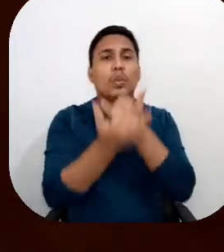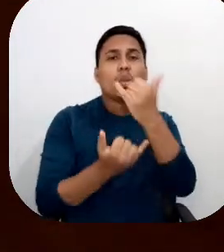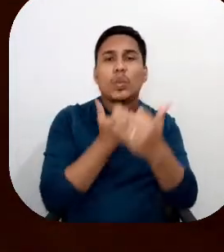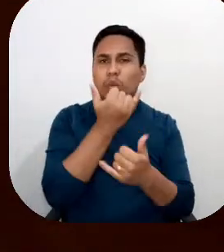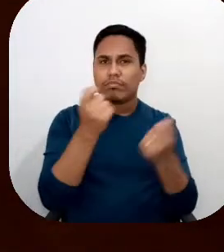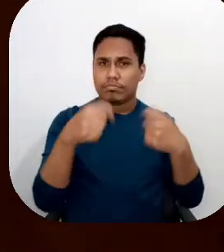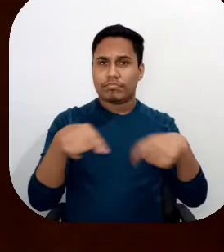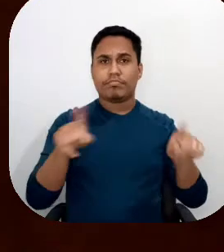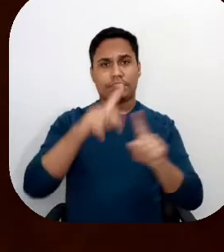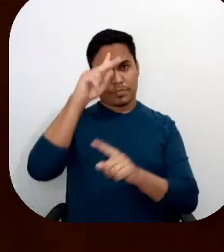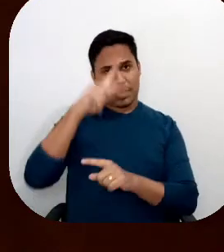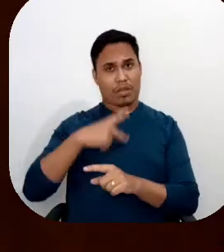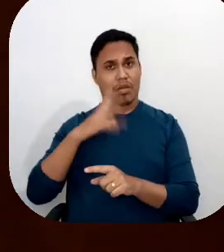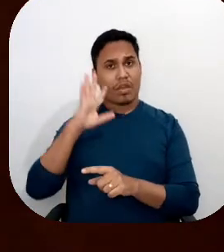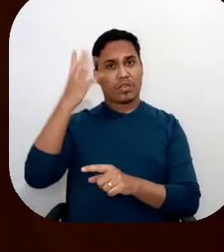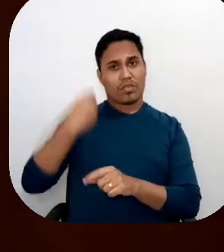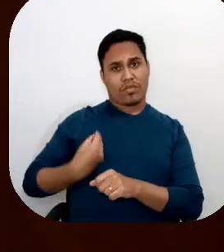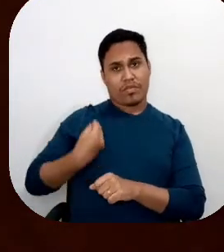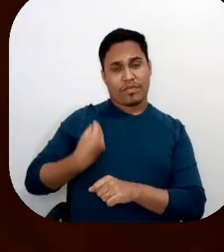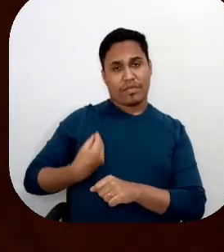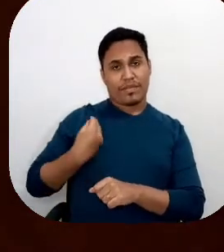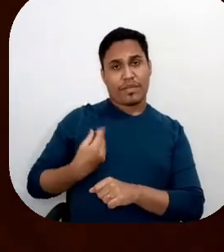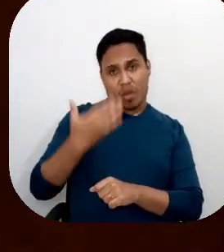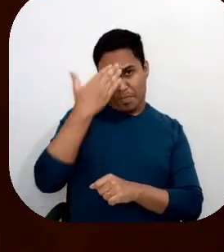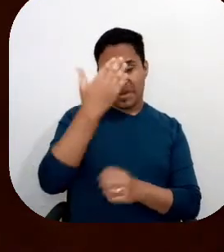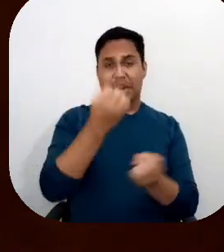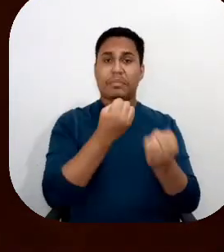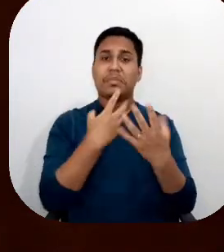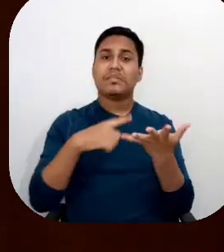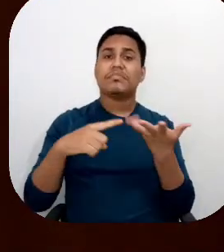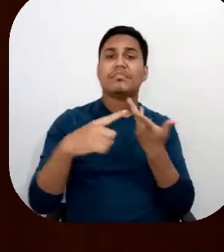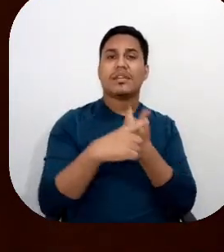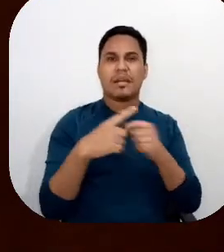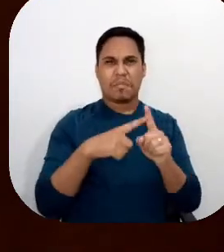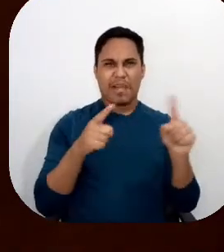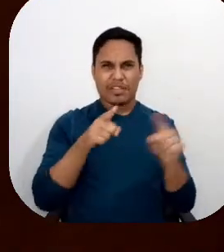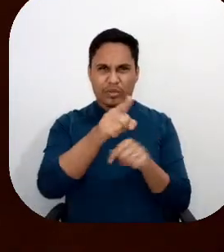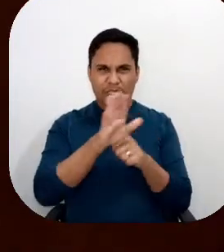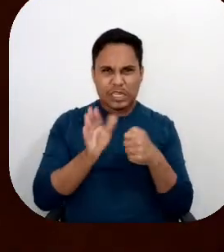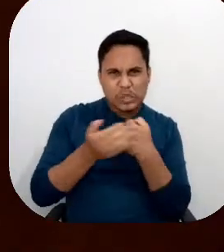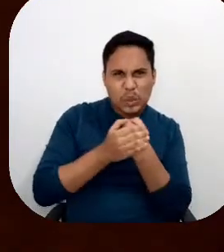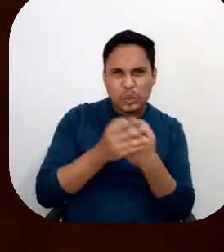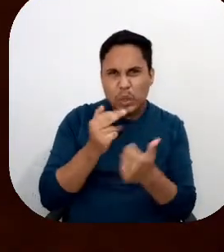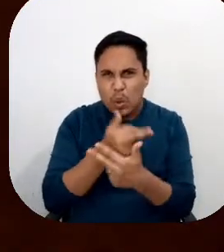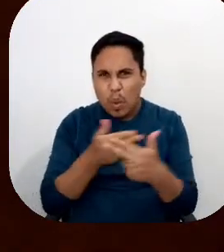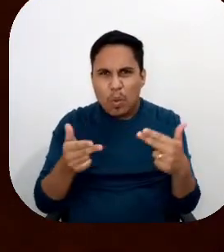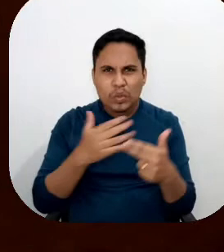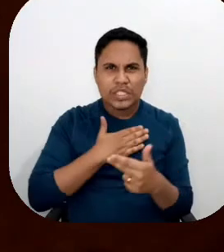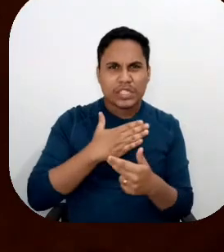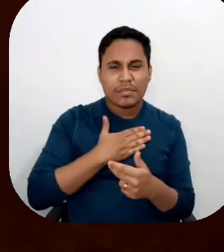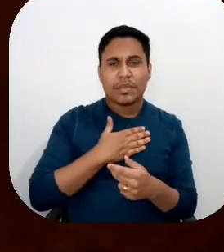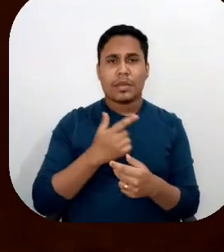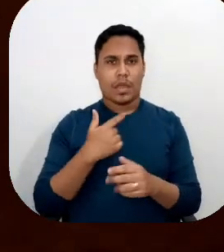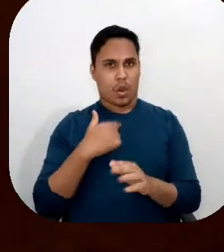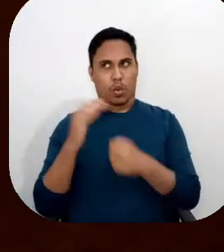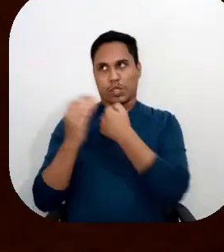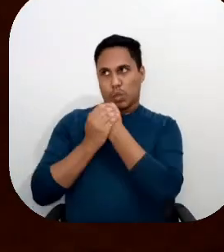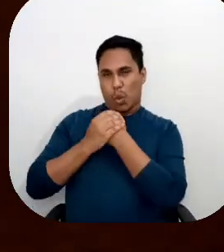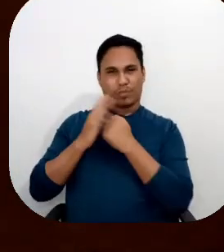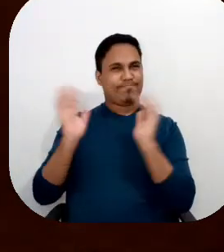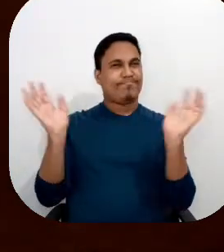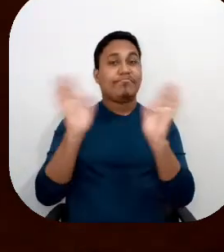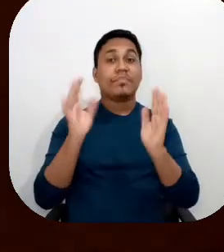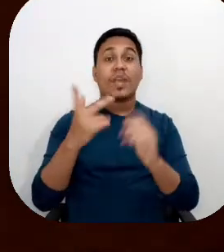satisfação. O meu corre resolvo, obrigada por me ensinar a bolar. Mas já sabia, tava escondendo ouro pra não te machucar. Eu não escondo mais nada de